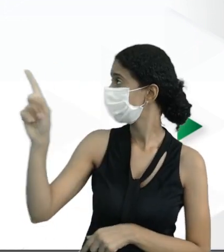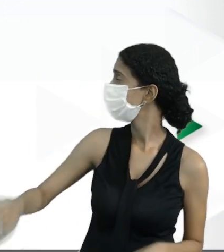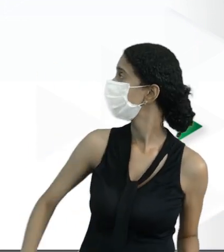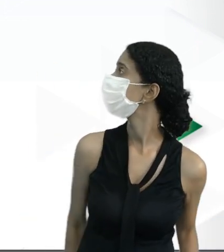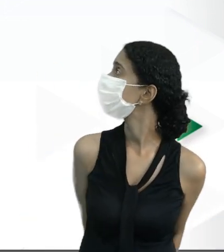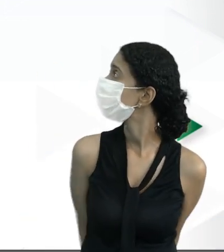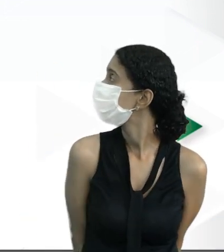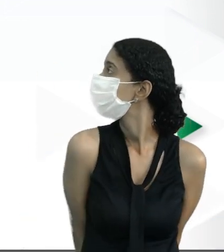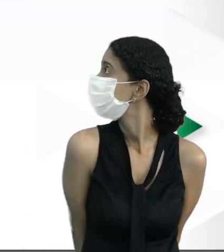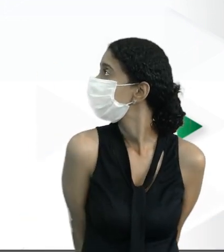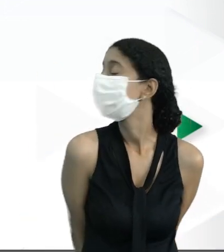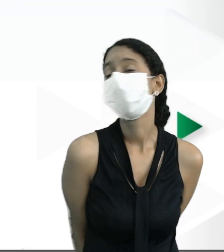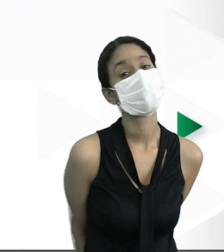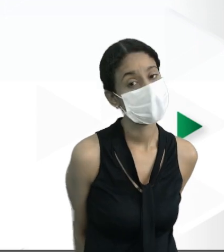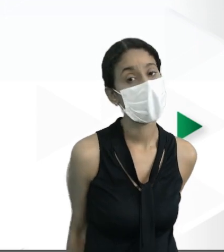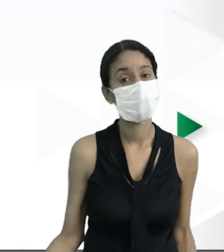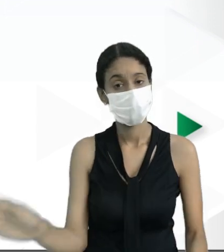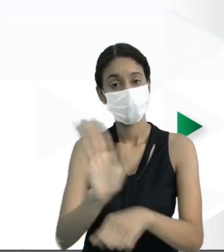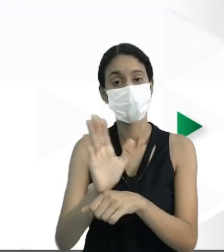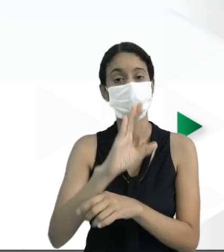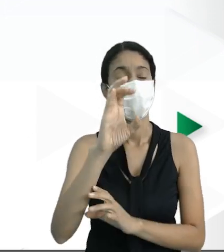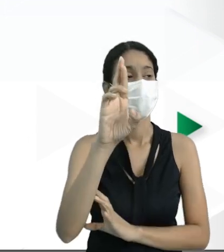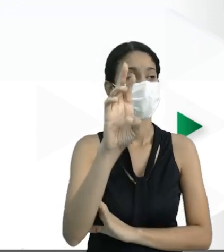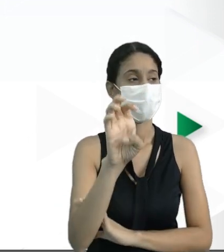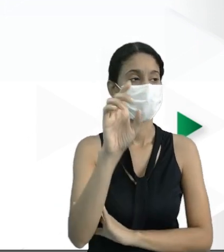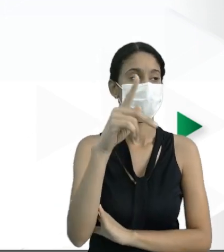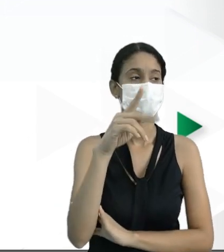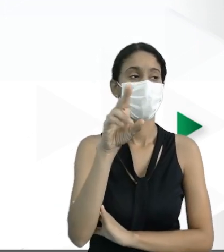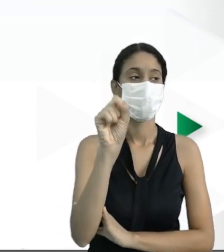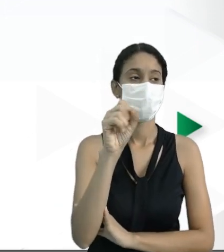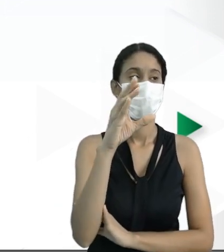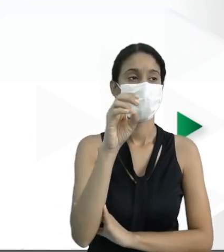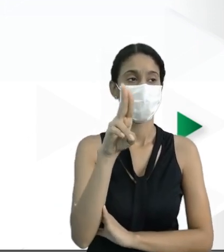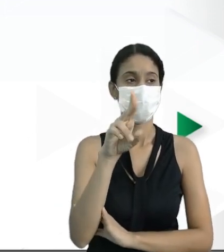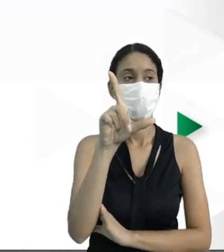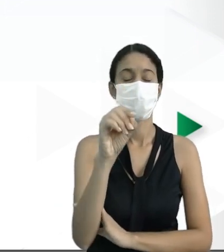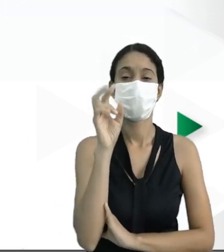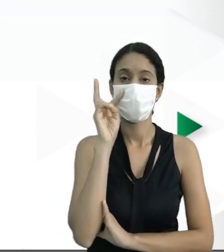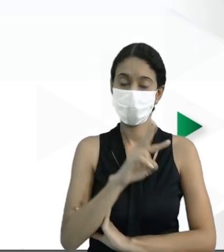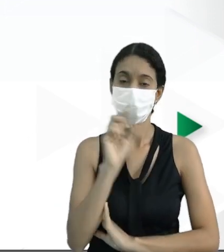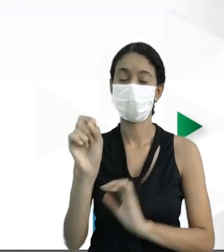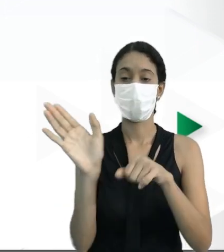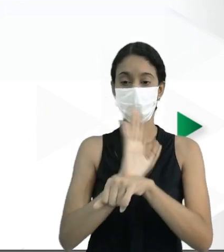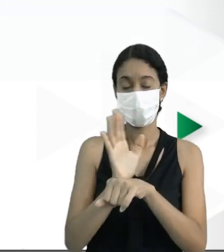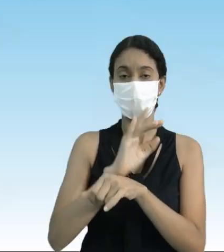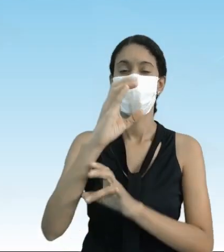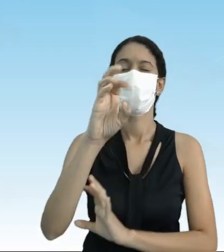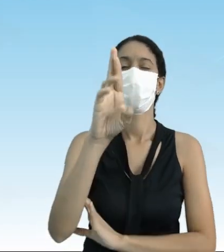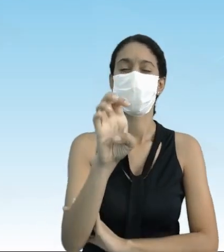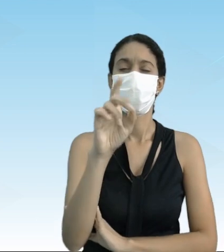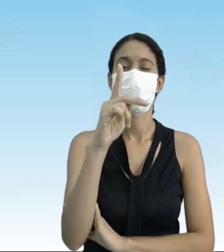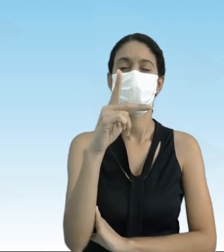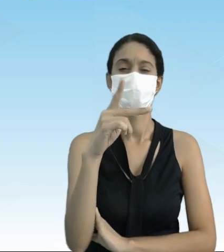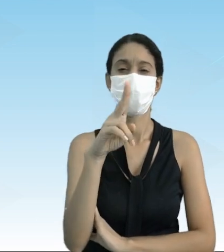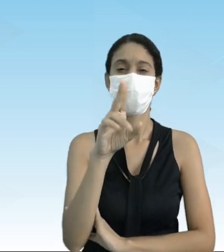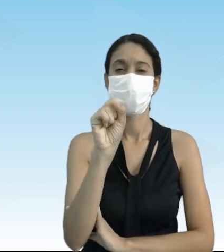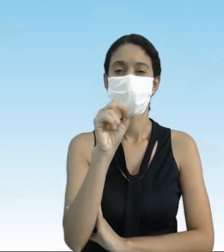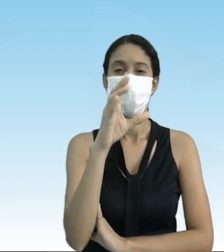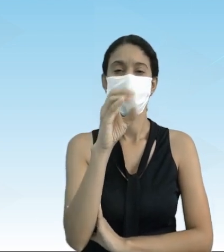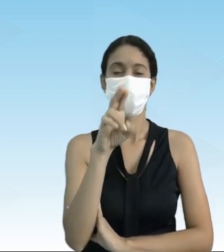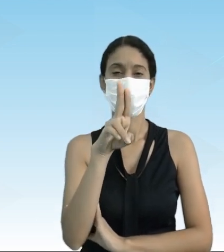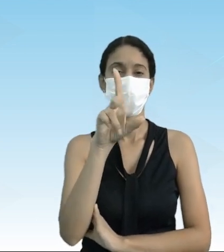pode parafrasear um texto, aí pode fazer uma paródia, e essa intertextualidade, muitas vezes você